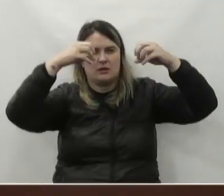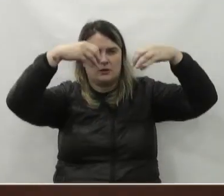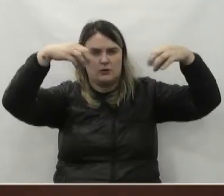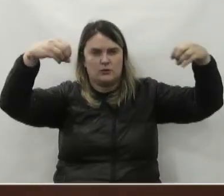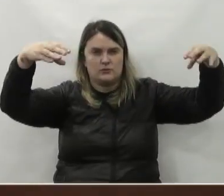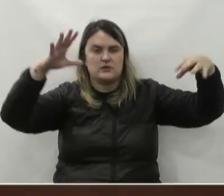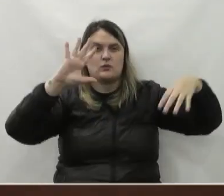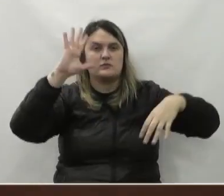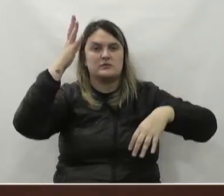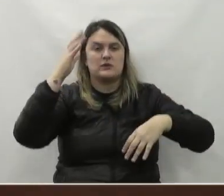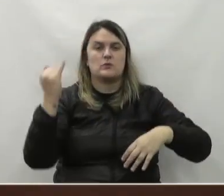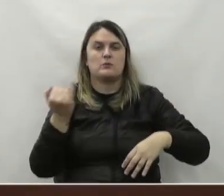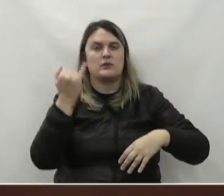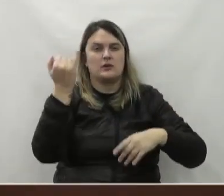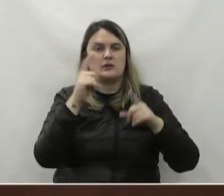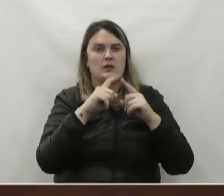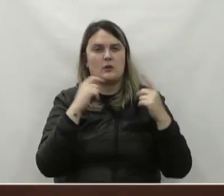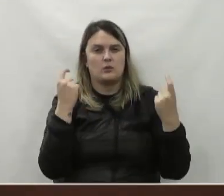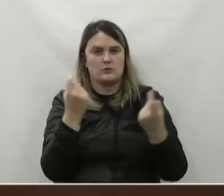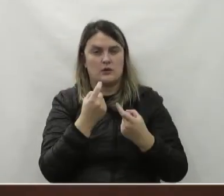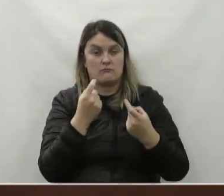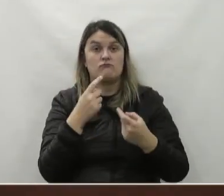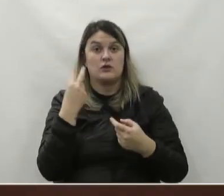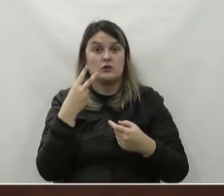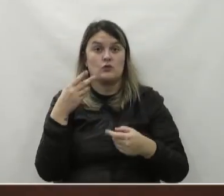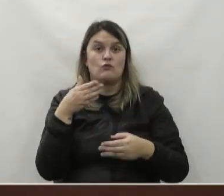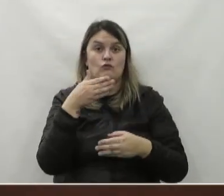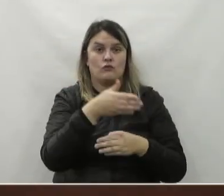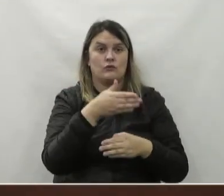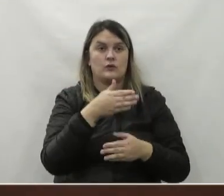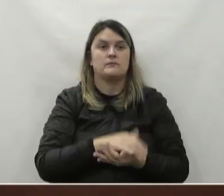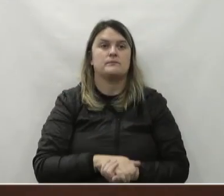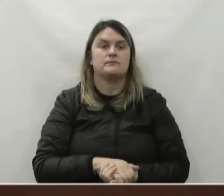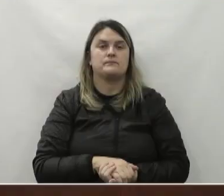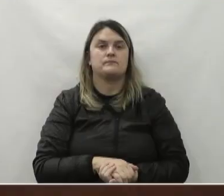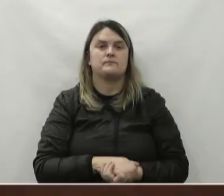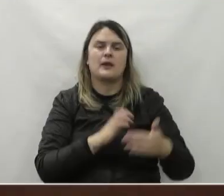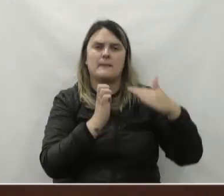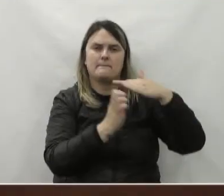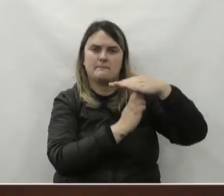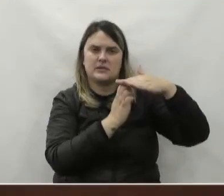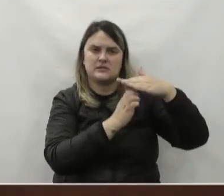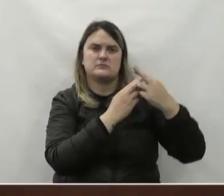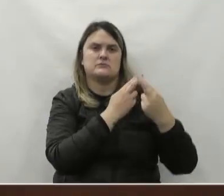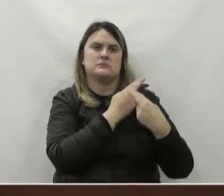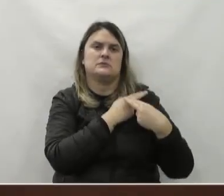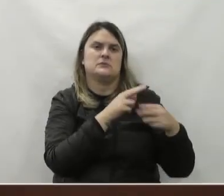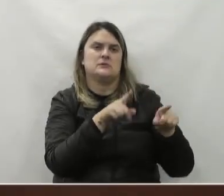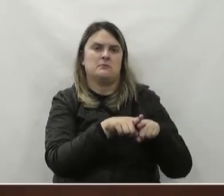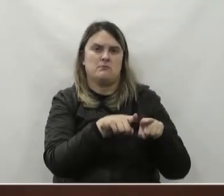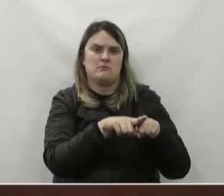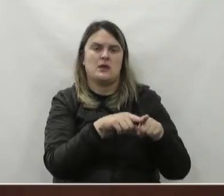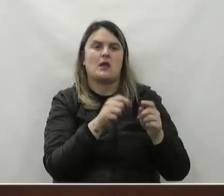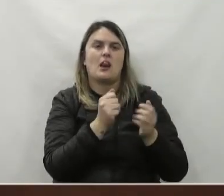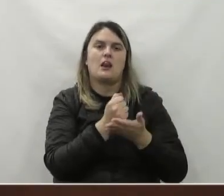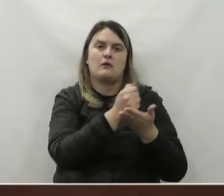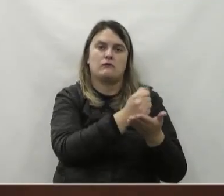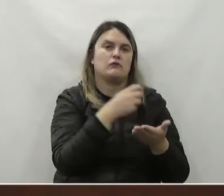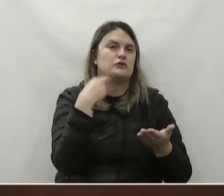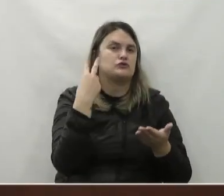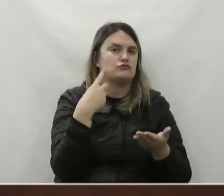com o Executivo, a maioria dos vereadores aí estiveram presentes, a empresa responsável também, né, com seus advogados,